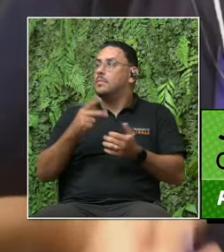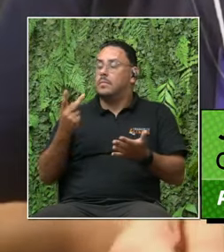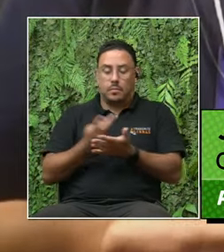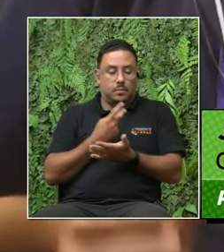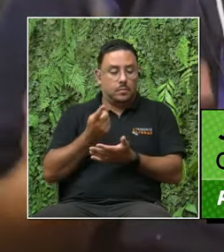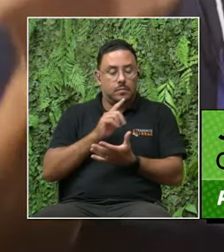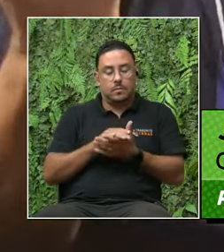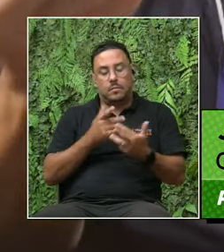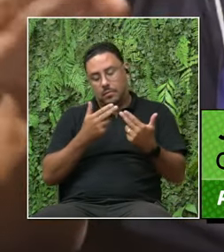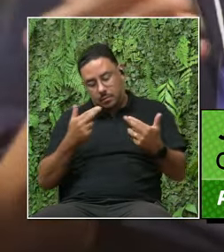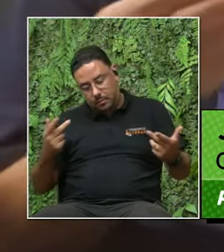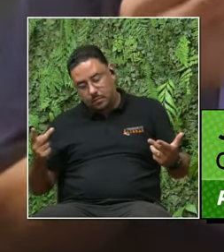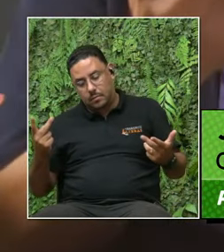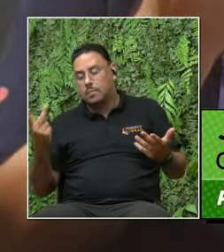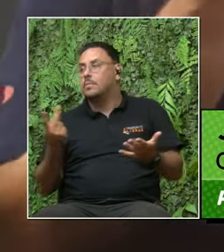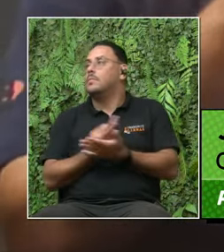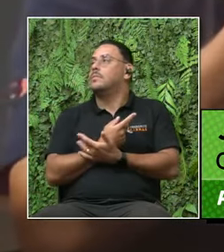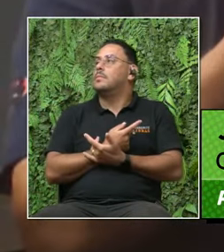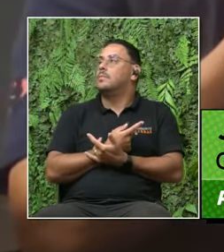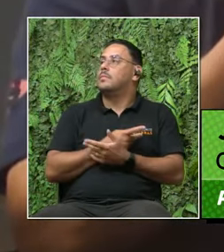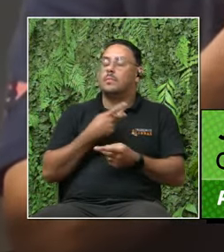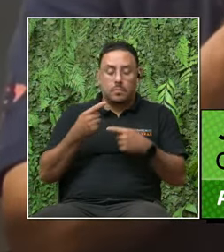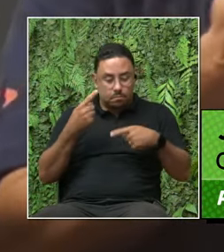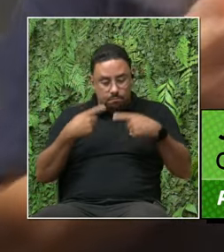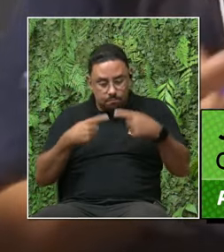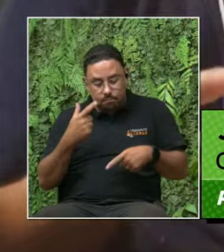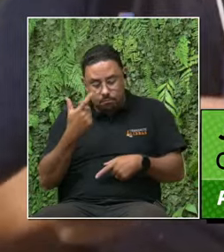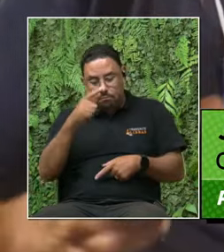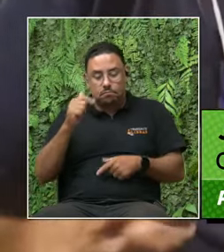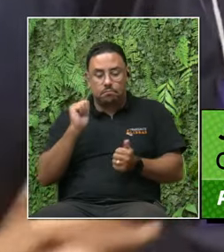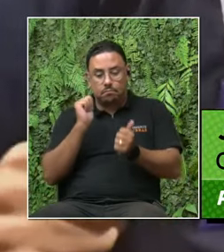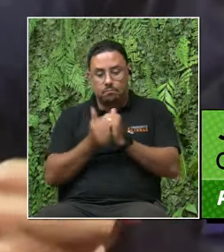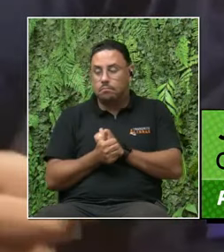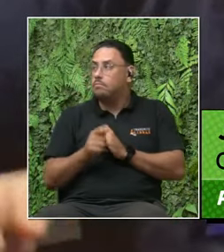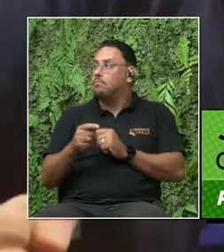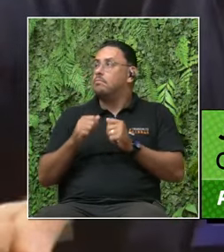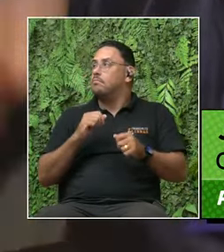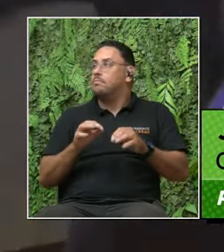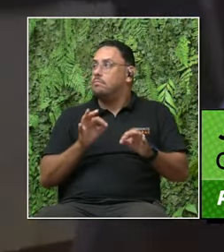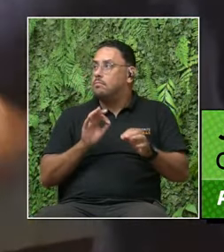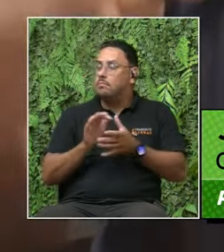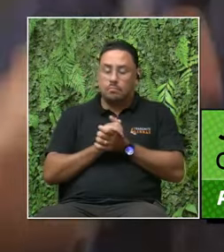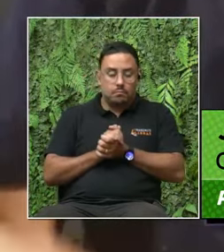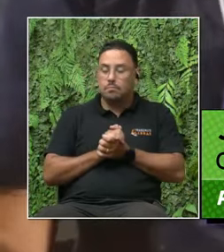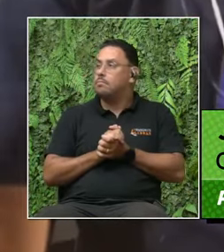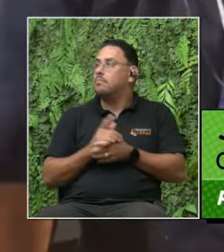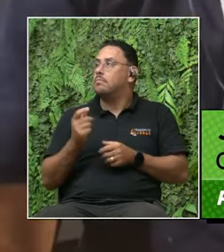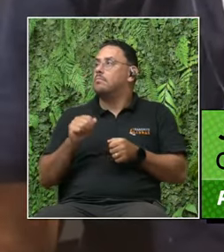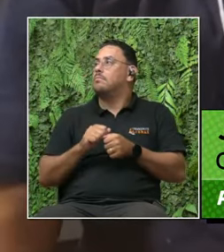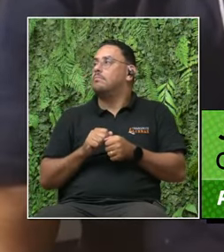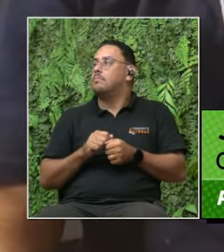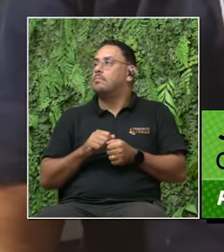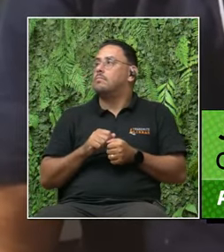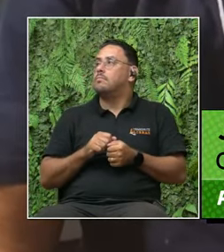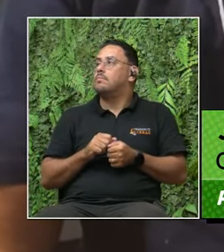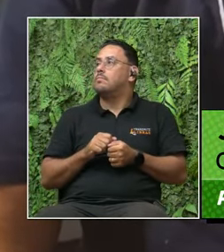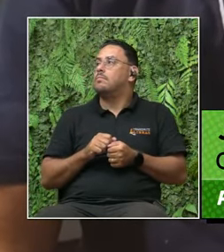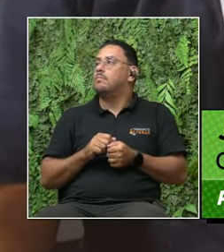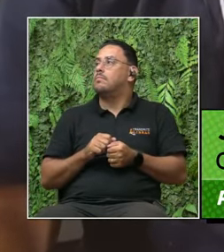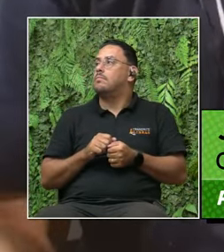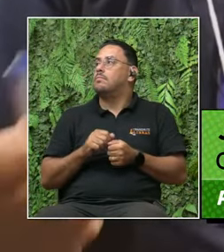pênalti vários jogadores cometem esse tio de pênalti ve tá no movimento não não foi para de passar pano pro